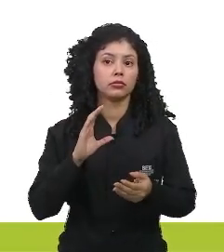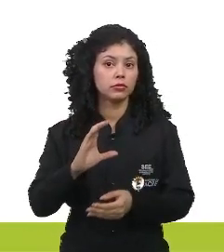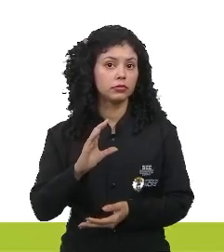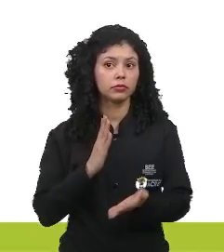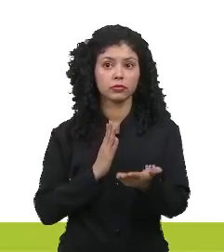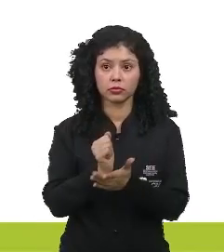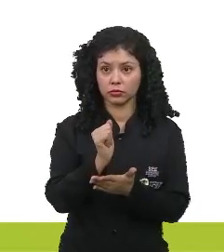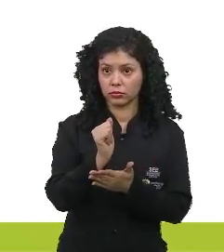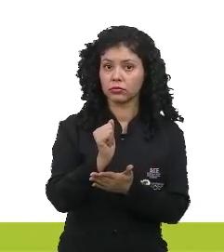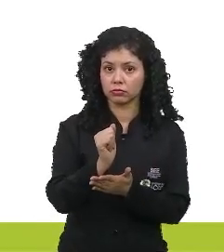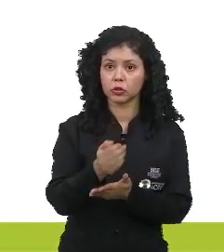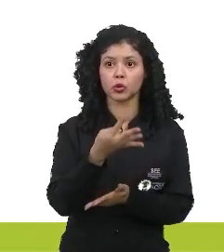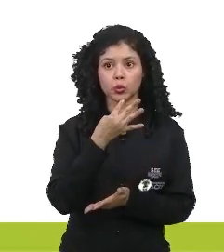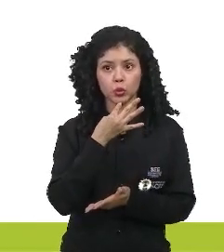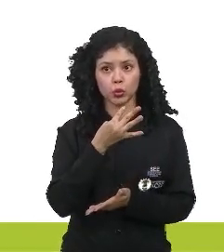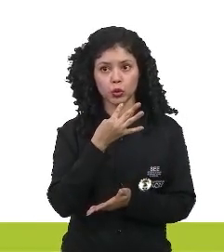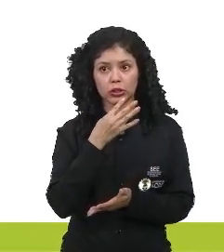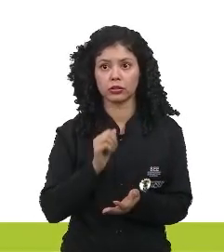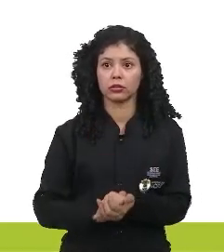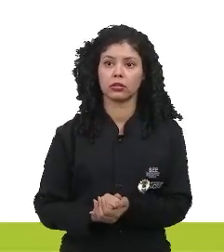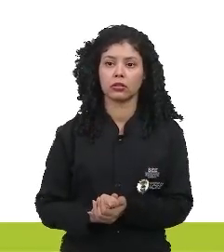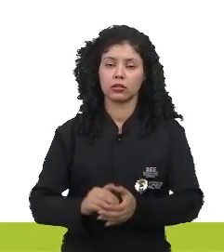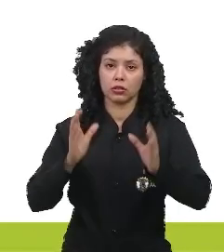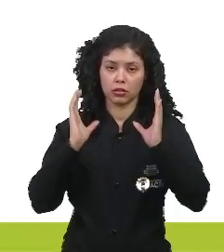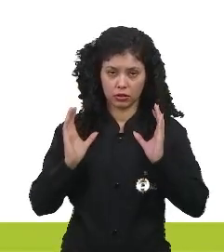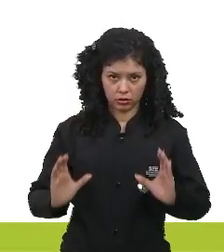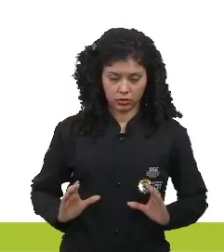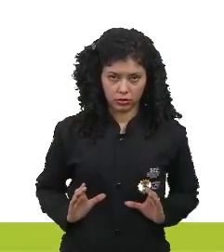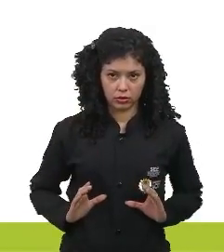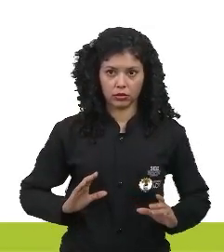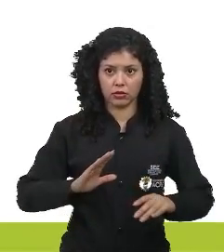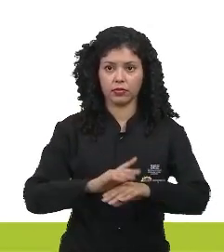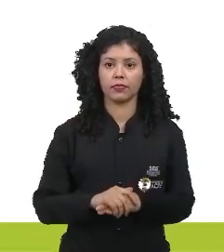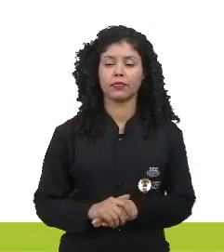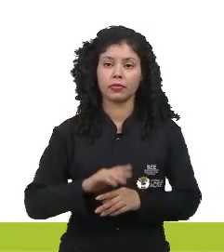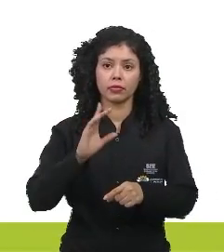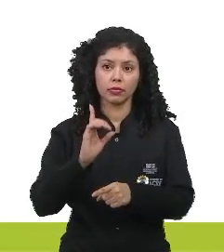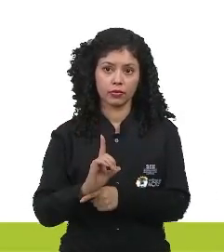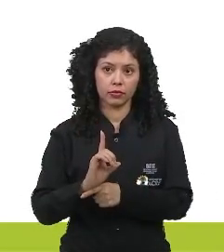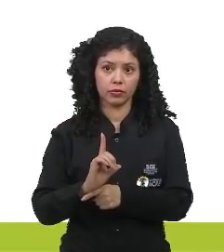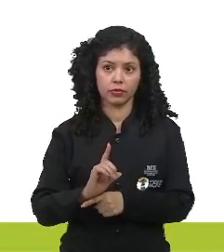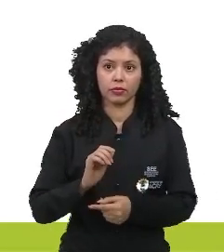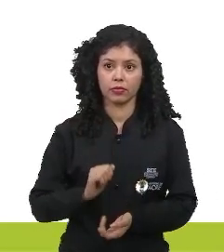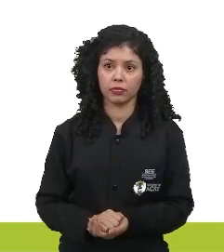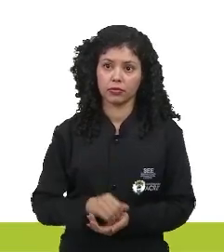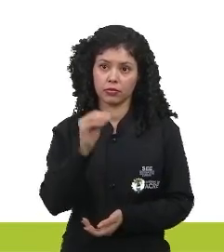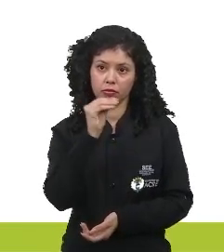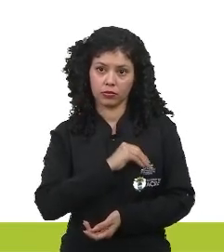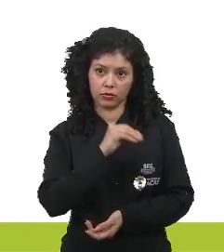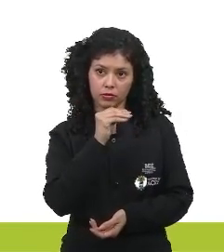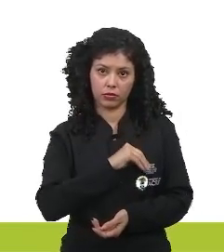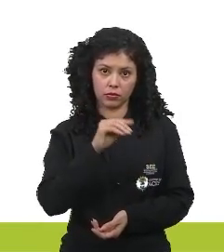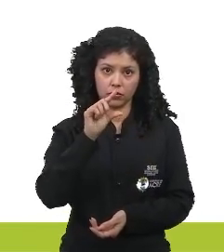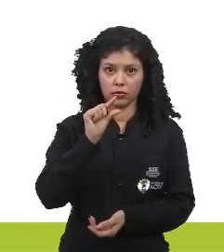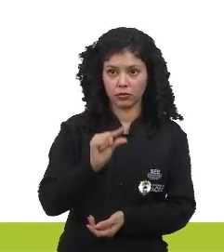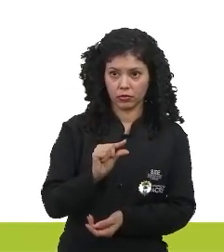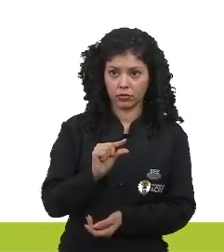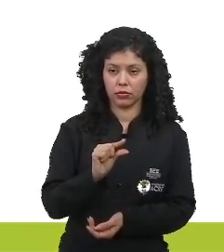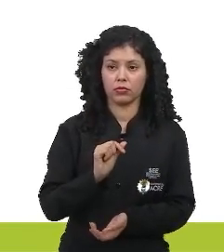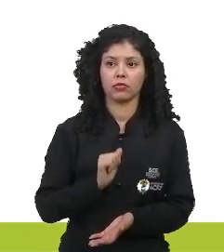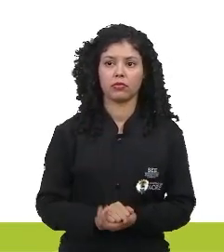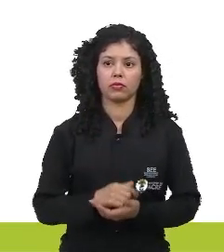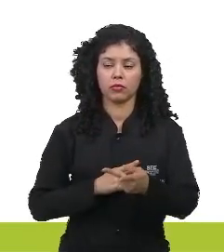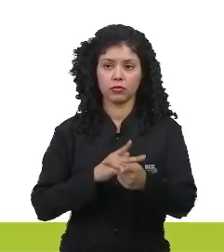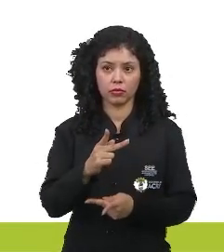C, busca pelo reconhecimento do exercício da cidadania. D, estabelecimento do